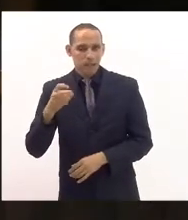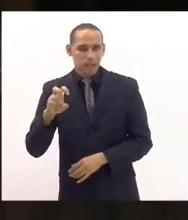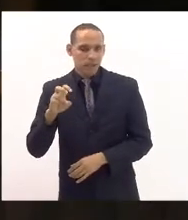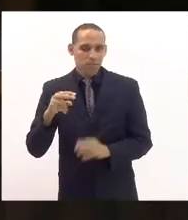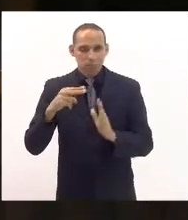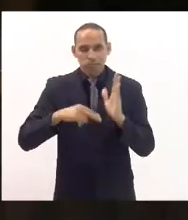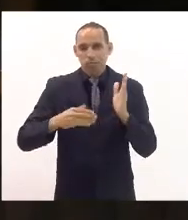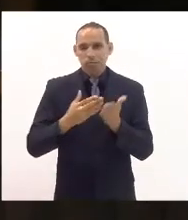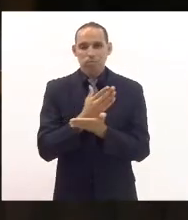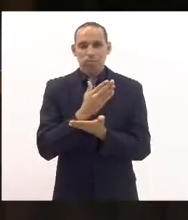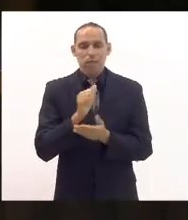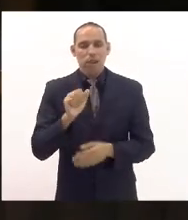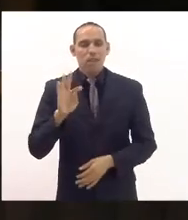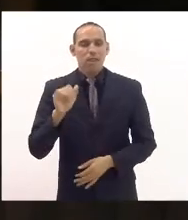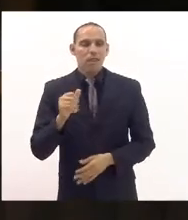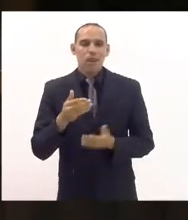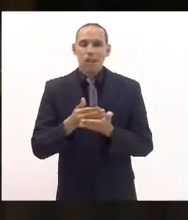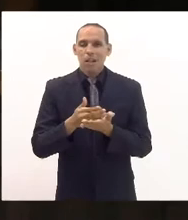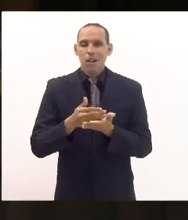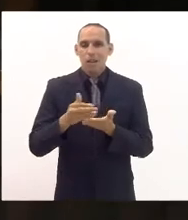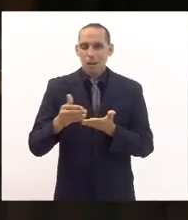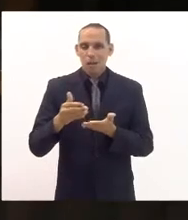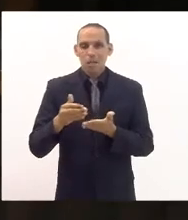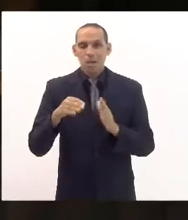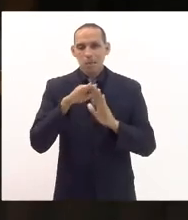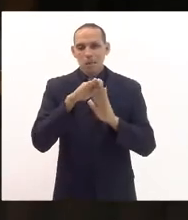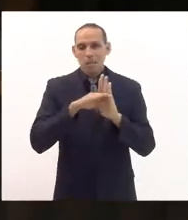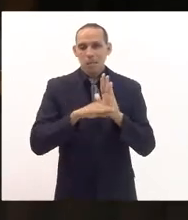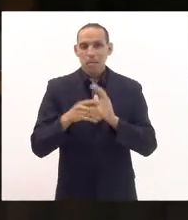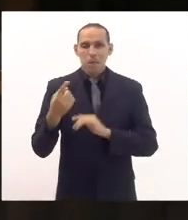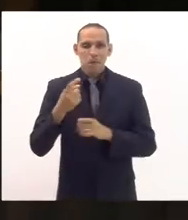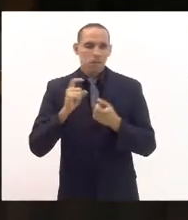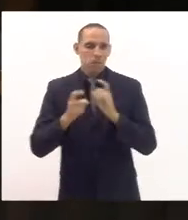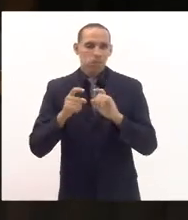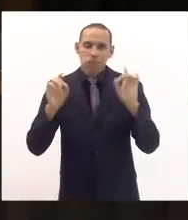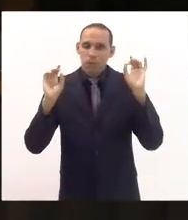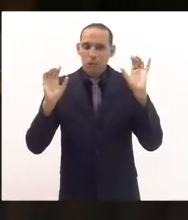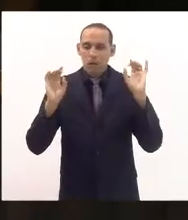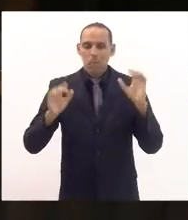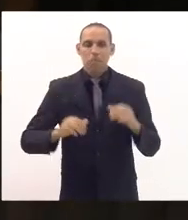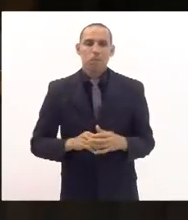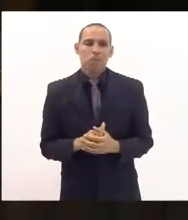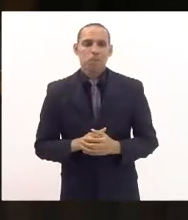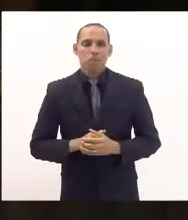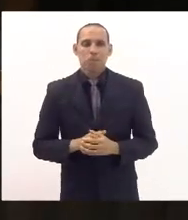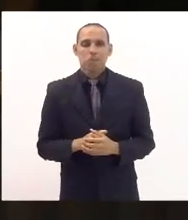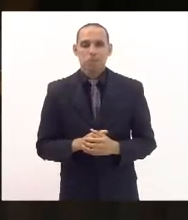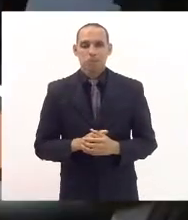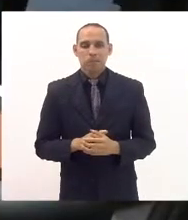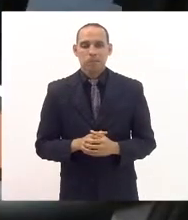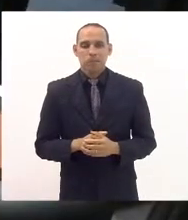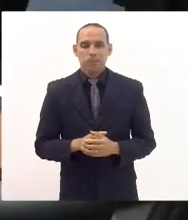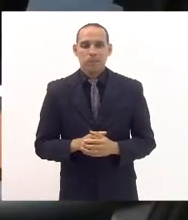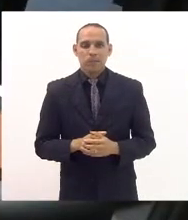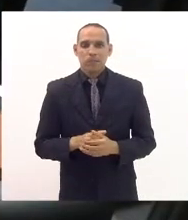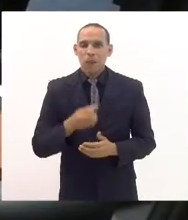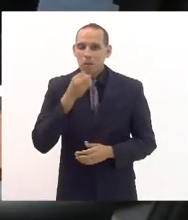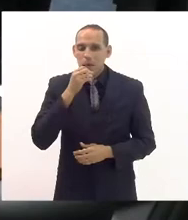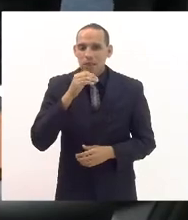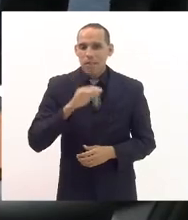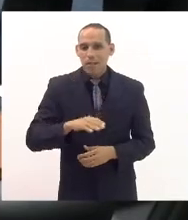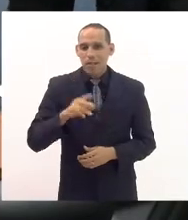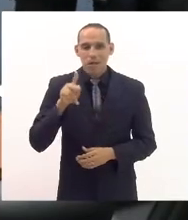lida e aprovada a ata passa-se a ordem da primeira sessão extraordinária do dia Oi boa tarde